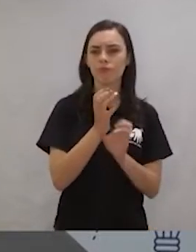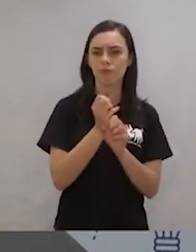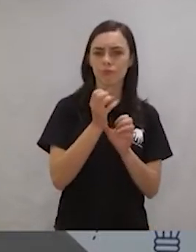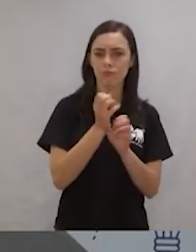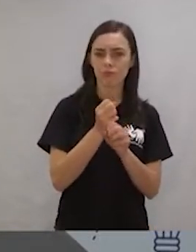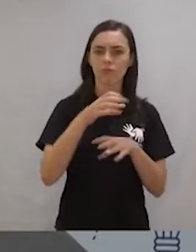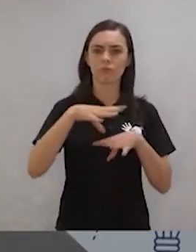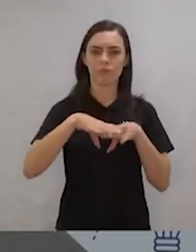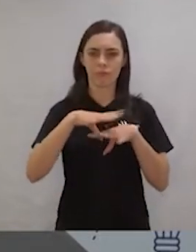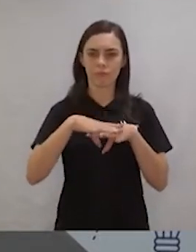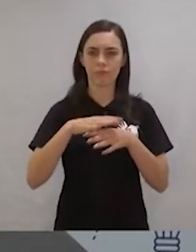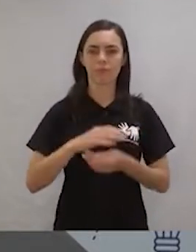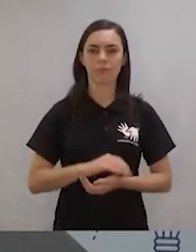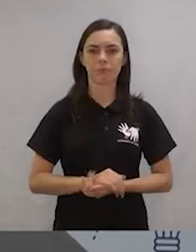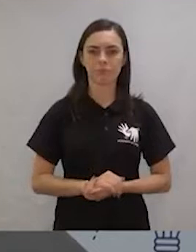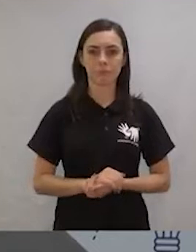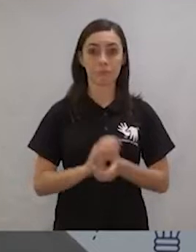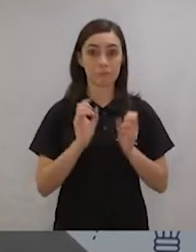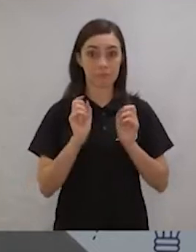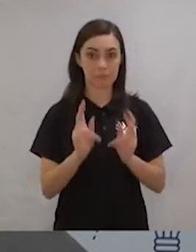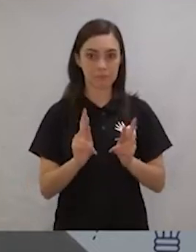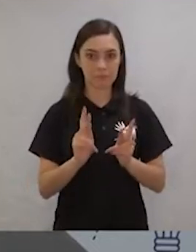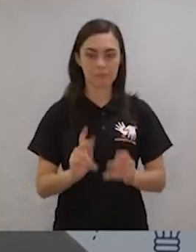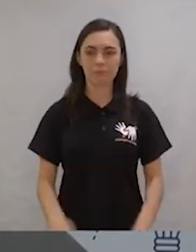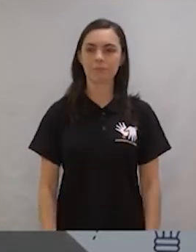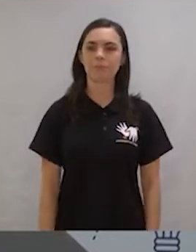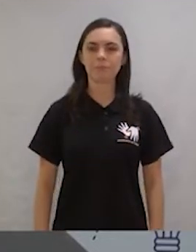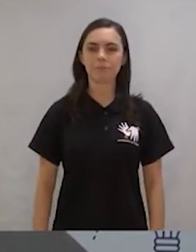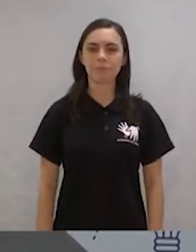nossas operações matemáticas, certo?